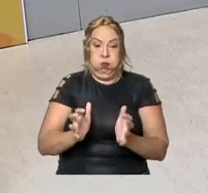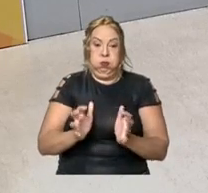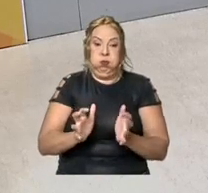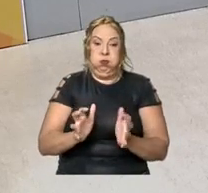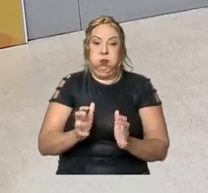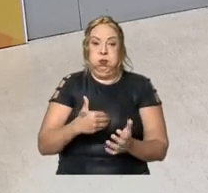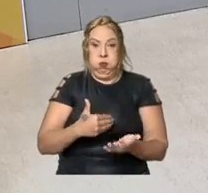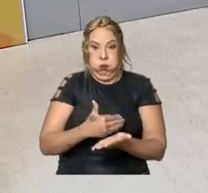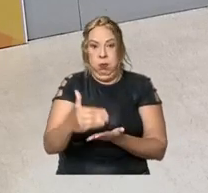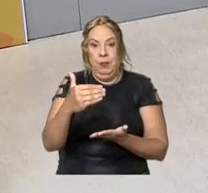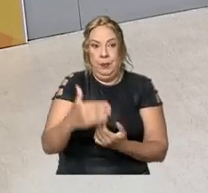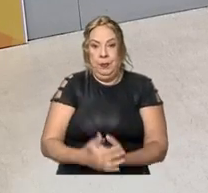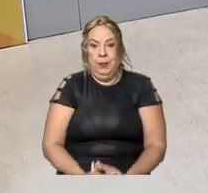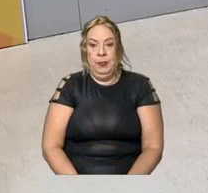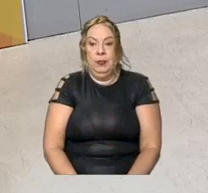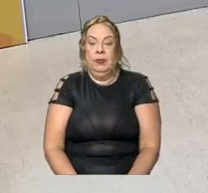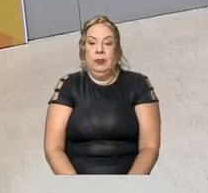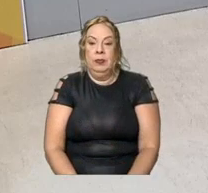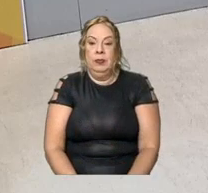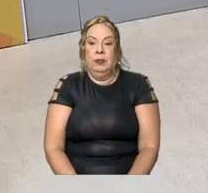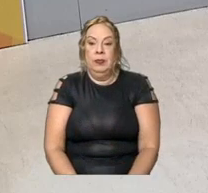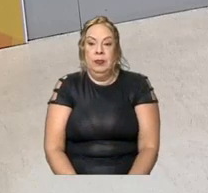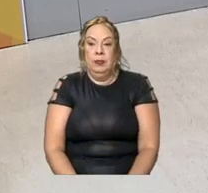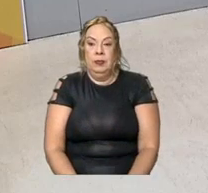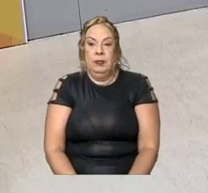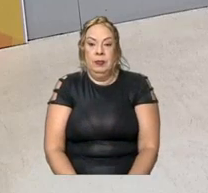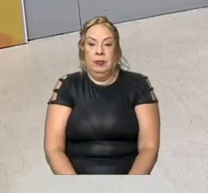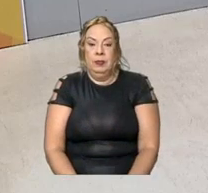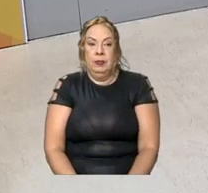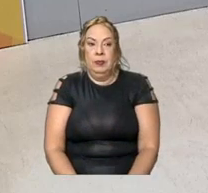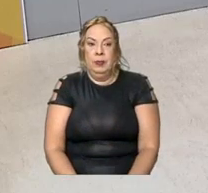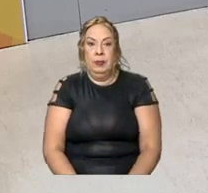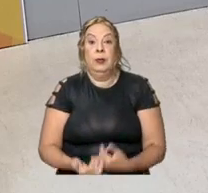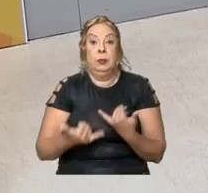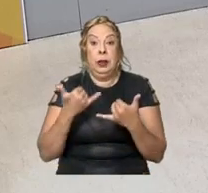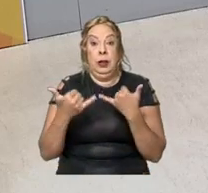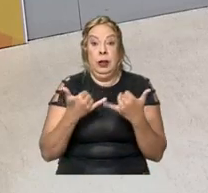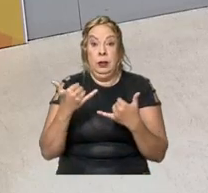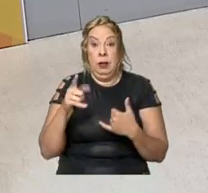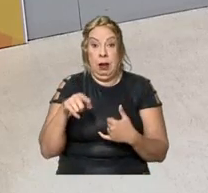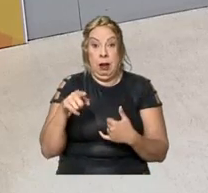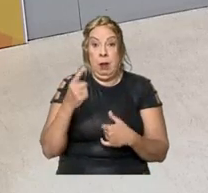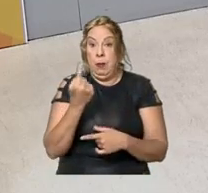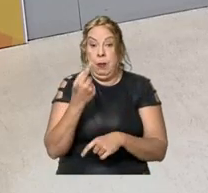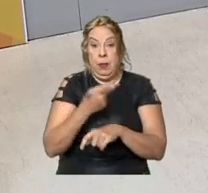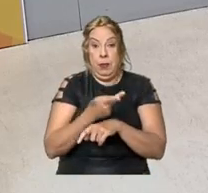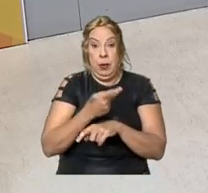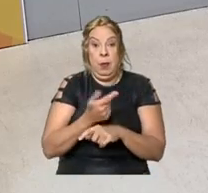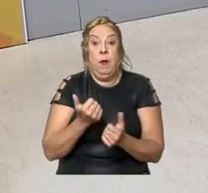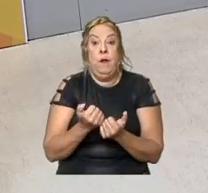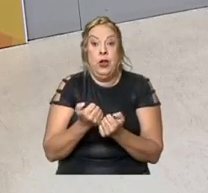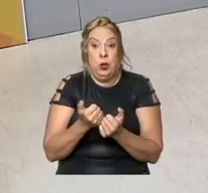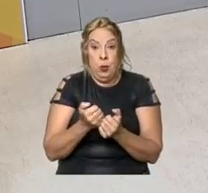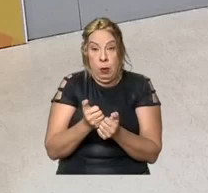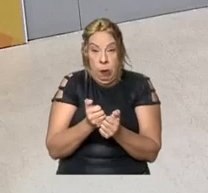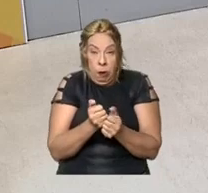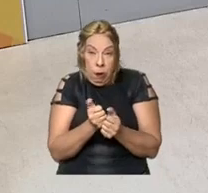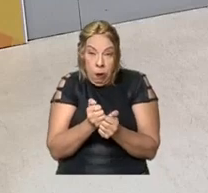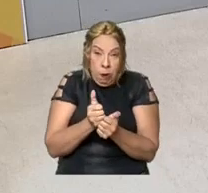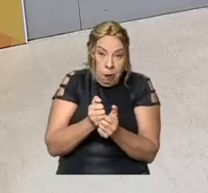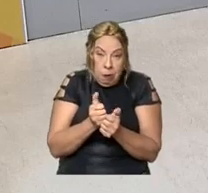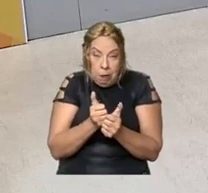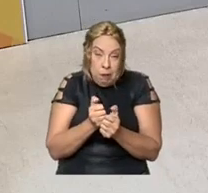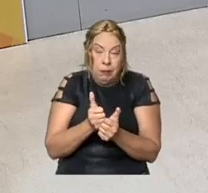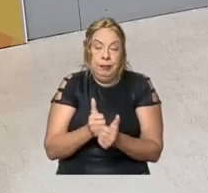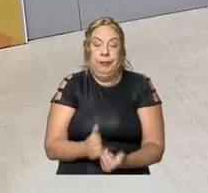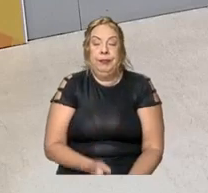hora de conduzir o nosso primeiro prêmio, um PlayStation 5, brinquedo para garotada, mas que vai a família inteira se divertir.